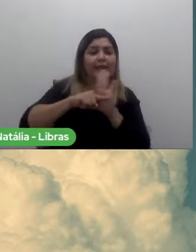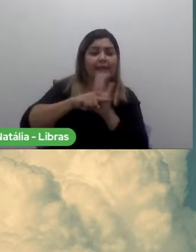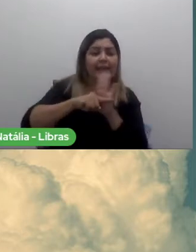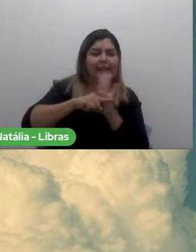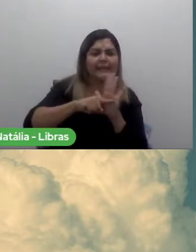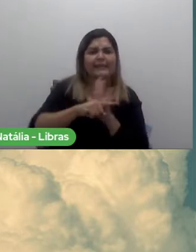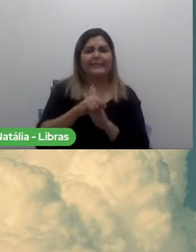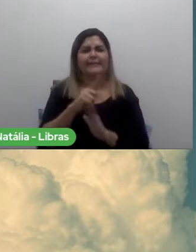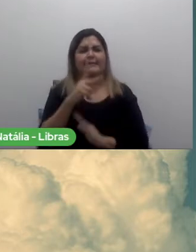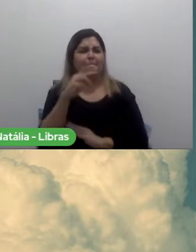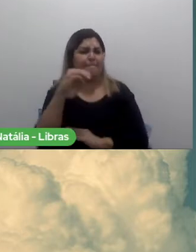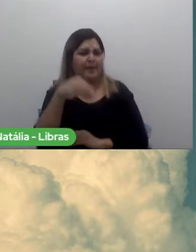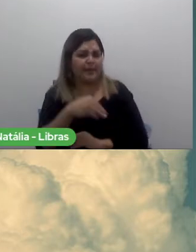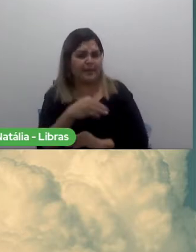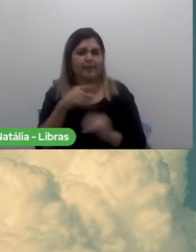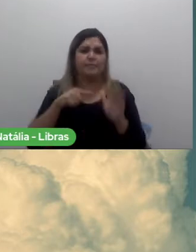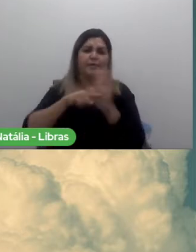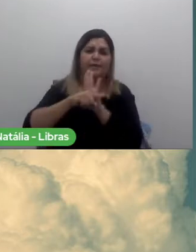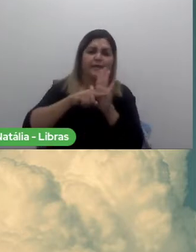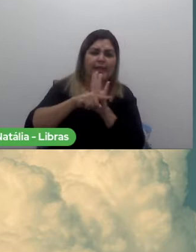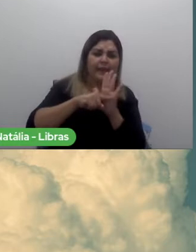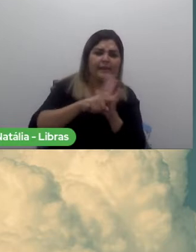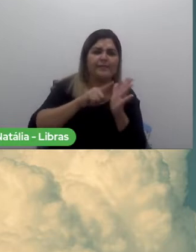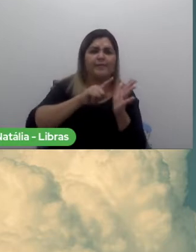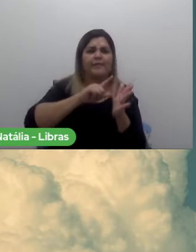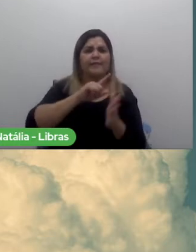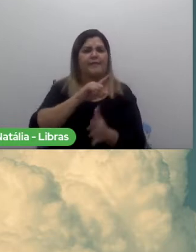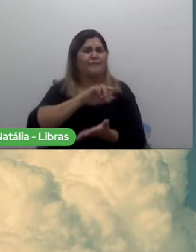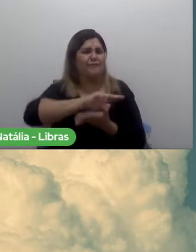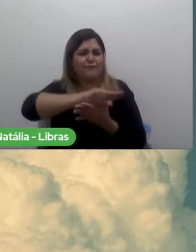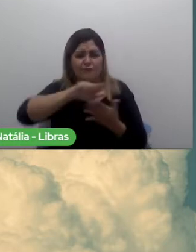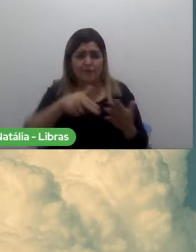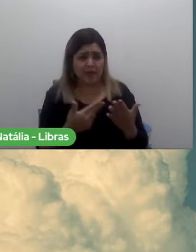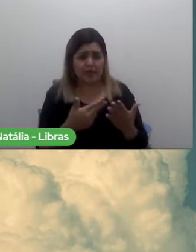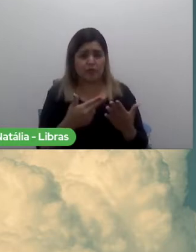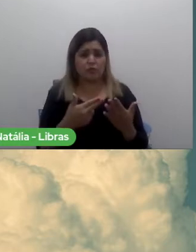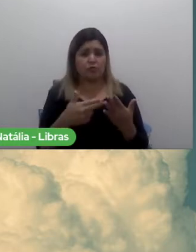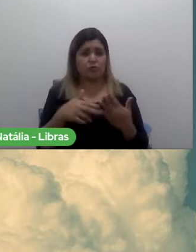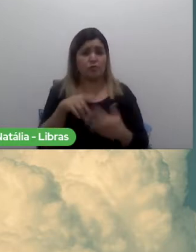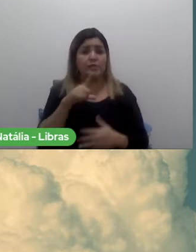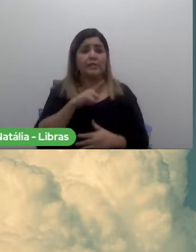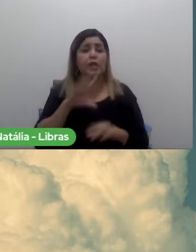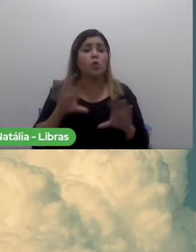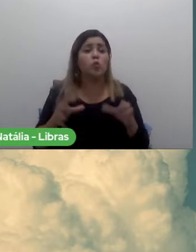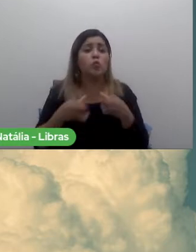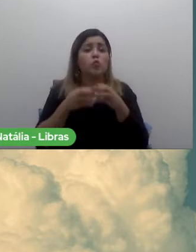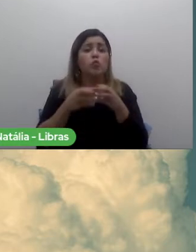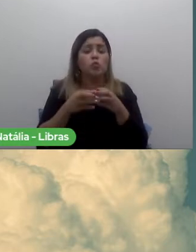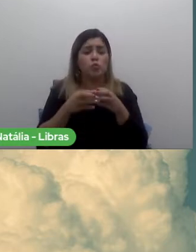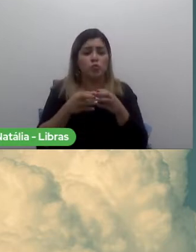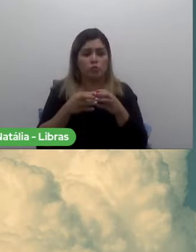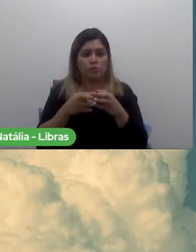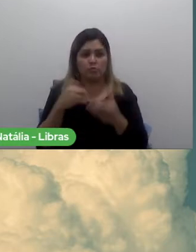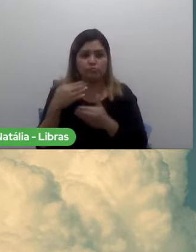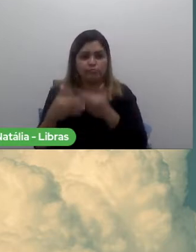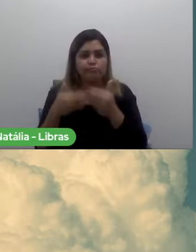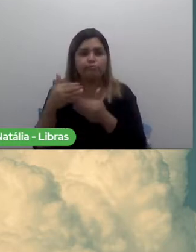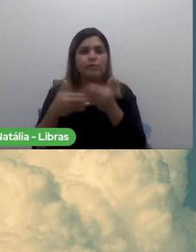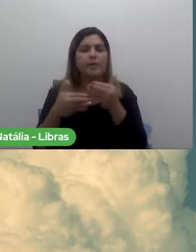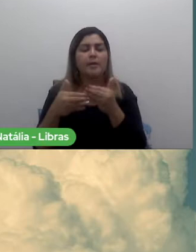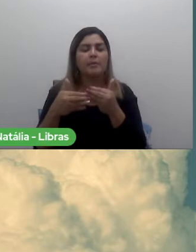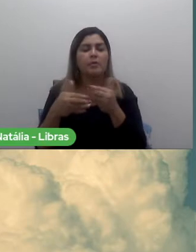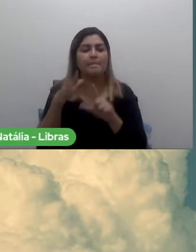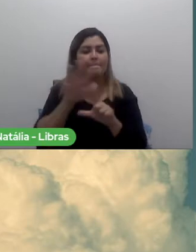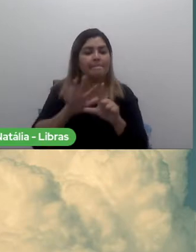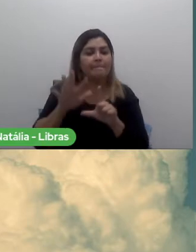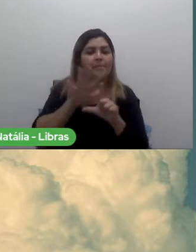PM, okay, de XD, e o time de desenvolvimento está desenvolvendo, ok, usando os conceitos